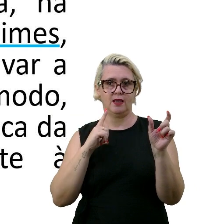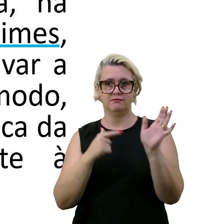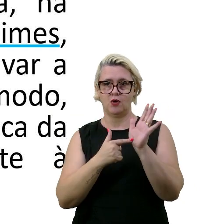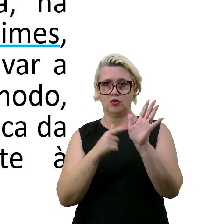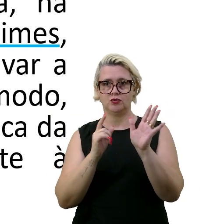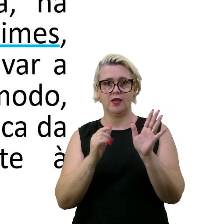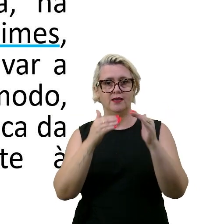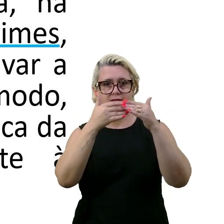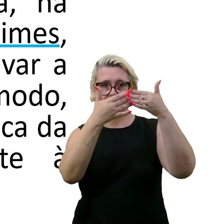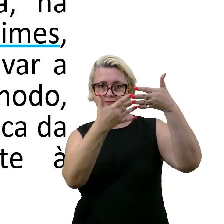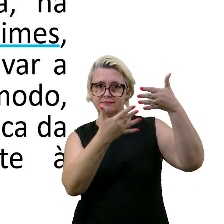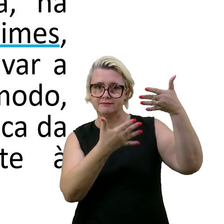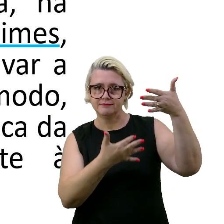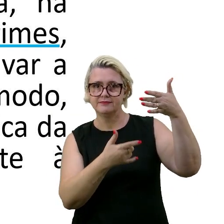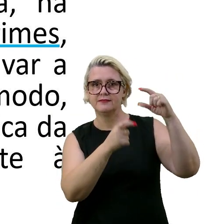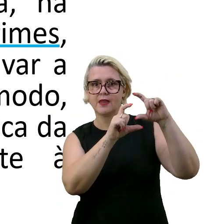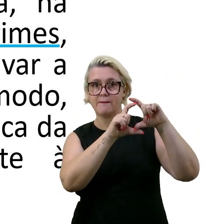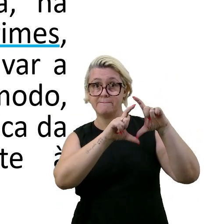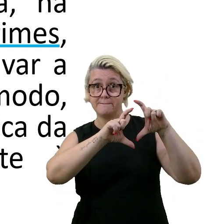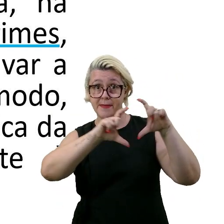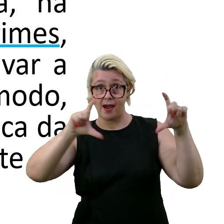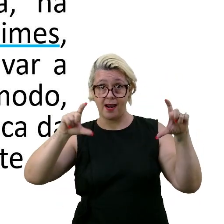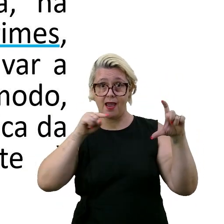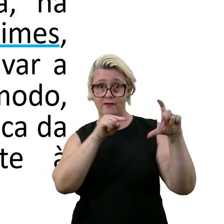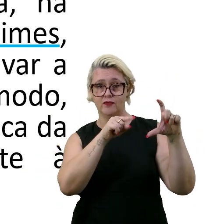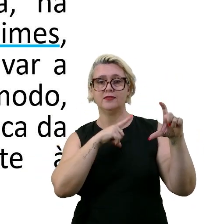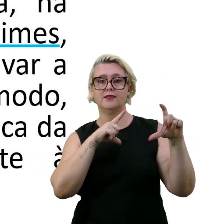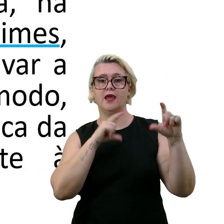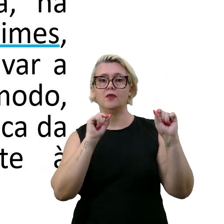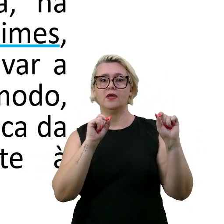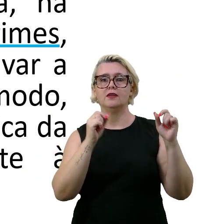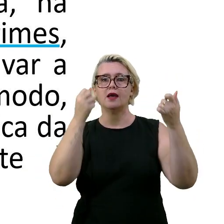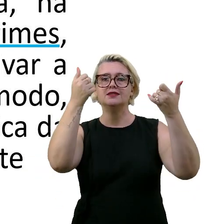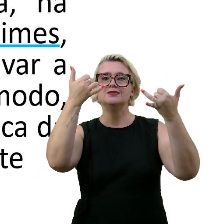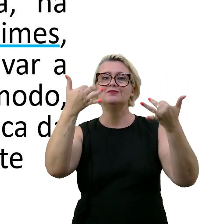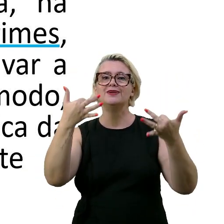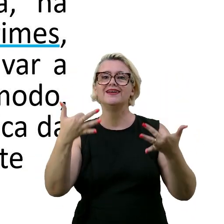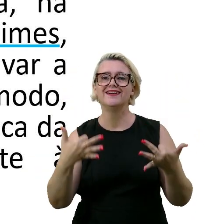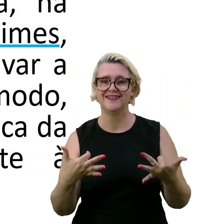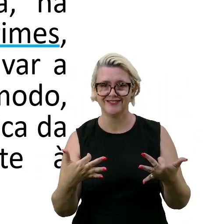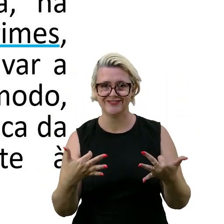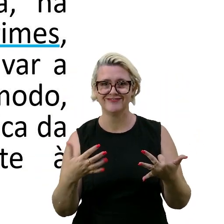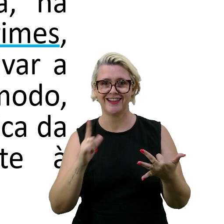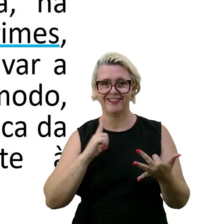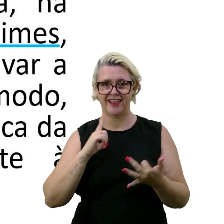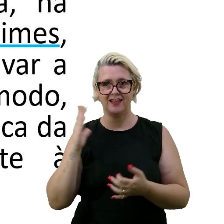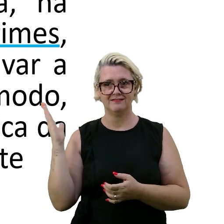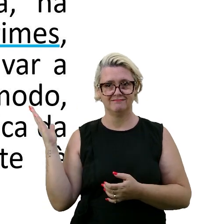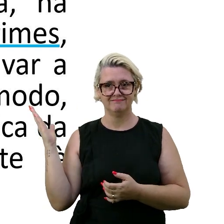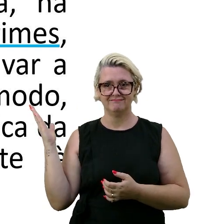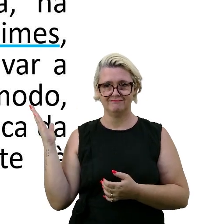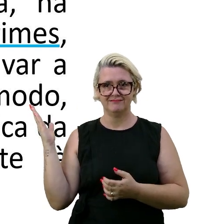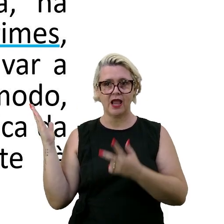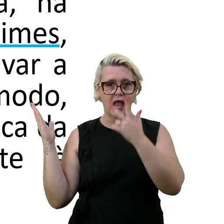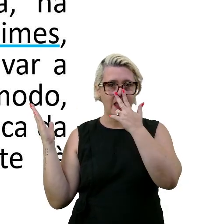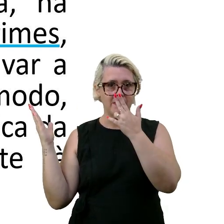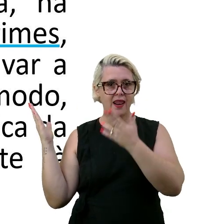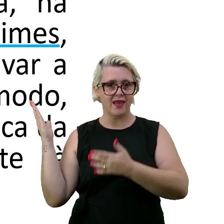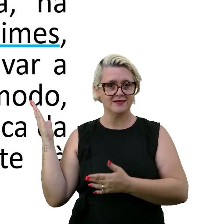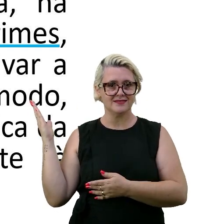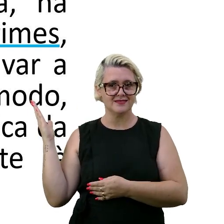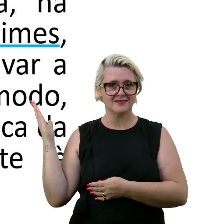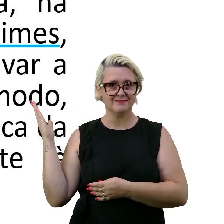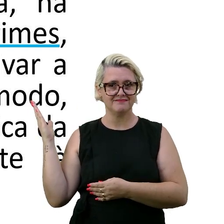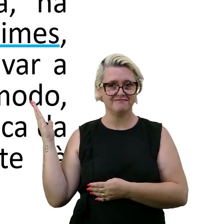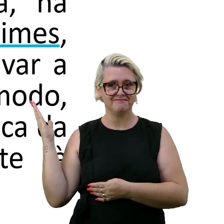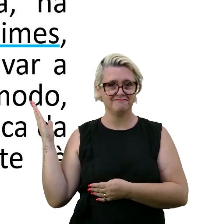aparecem ao longo desse parágrafo. Por quê? Porque você está fazendo a explicação. Então, é natural e é